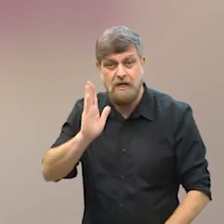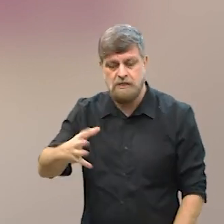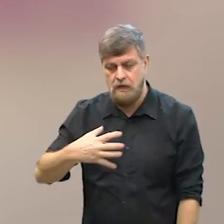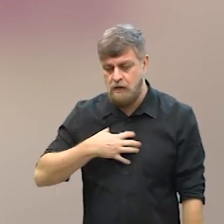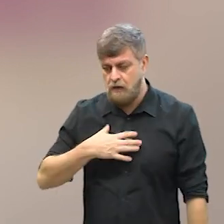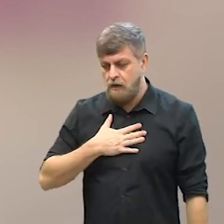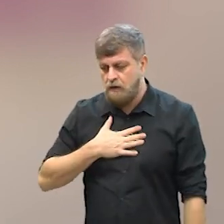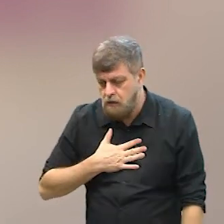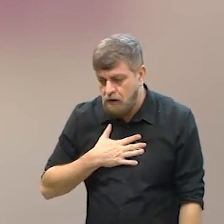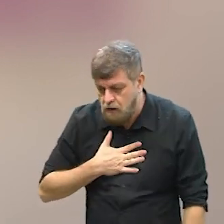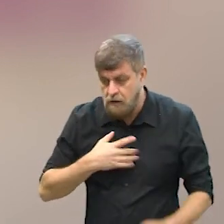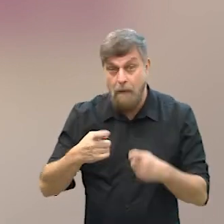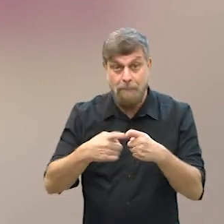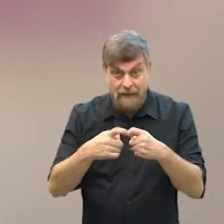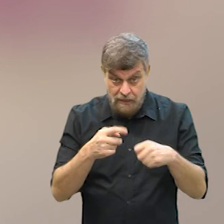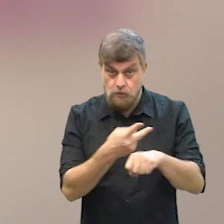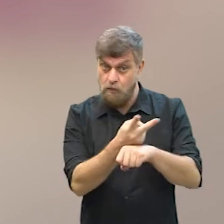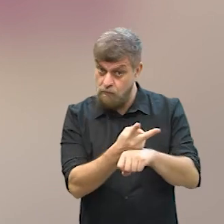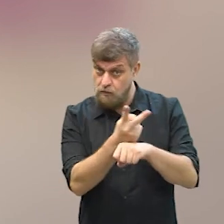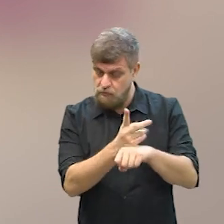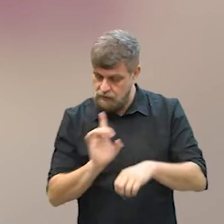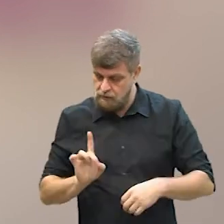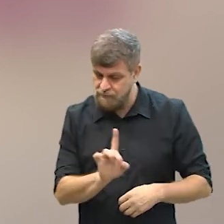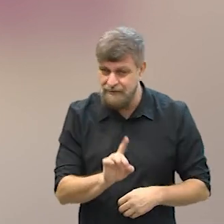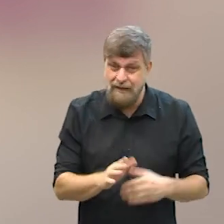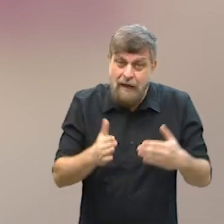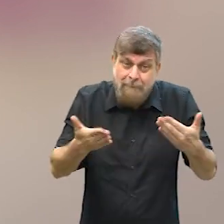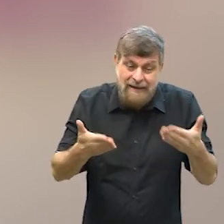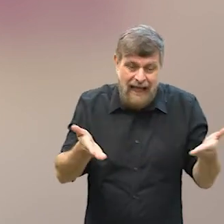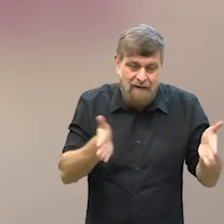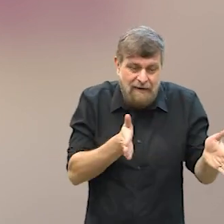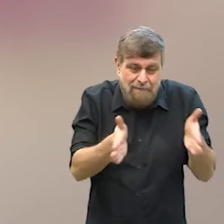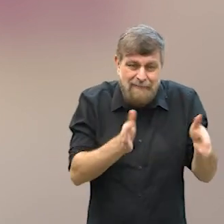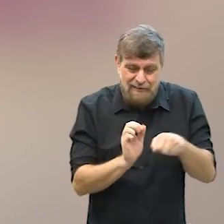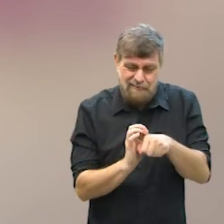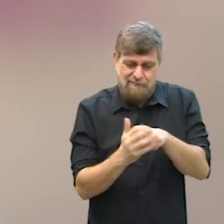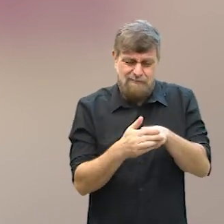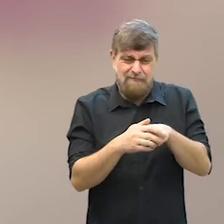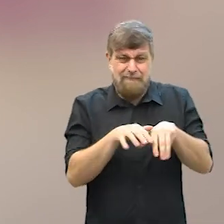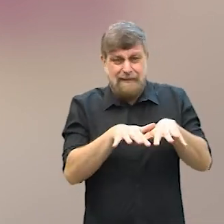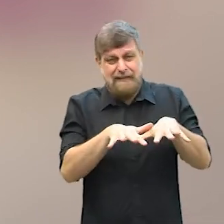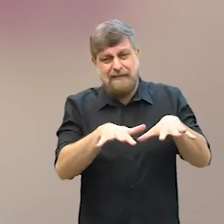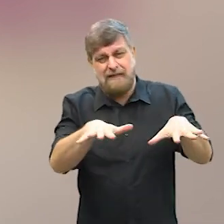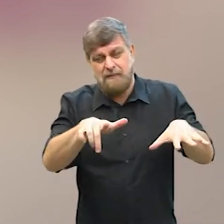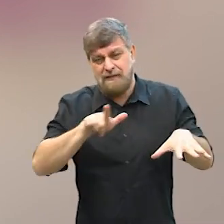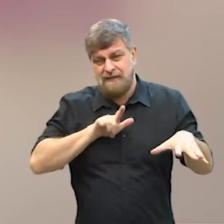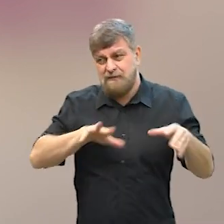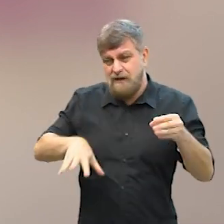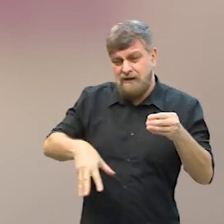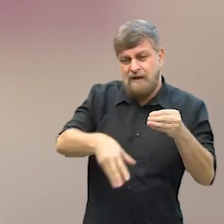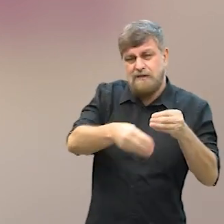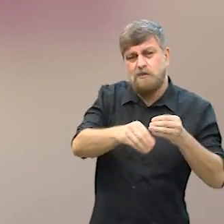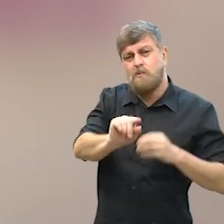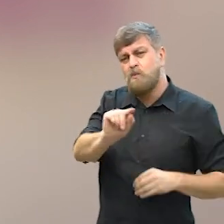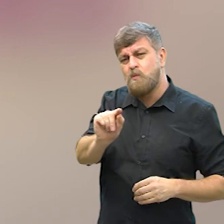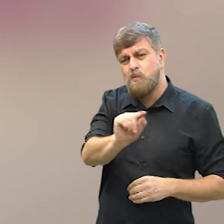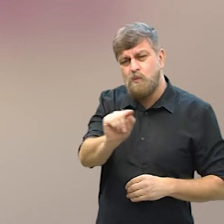sim que se procure um atendimento médico. Bem, em tempos de pandemia, isso acrescentou